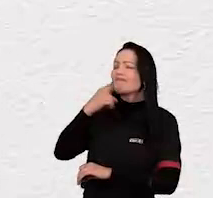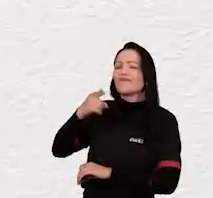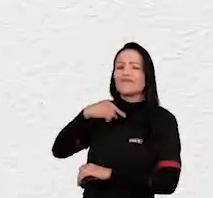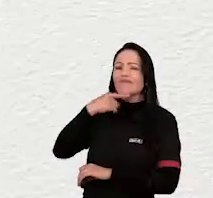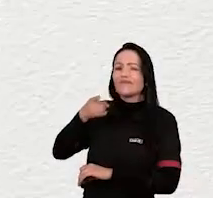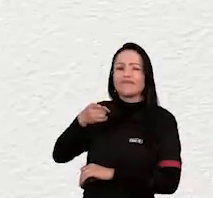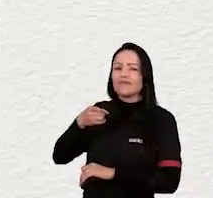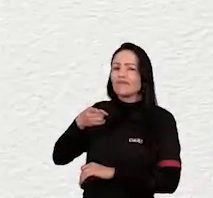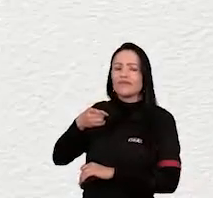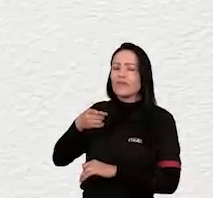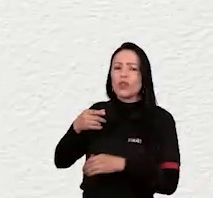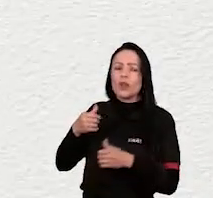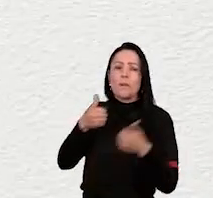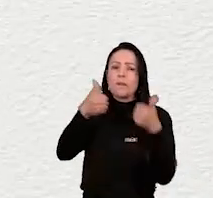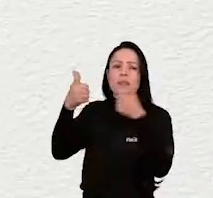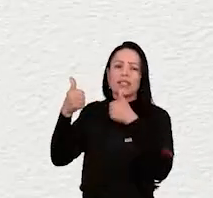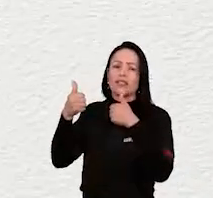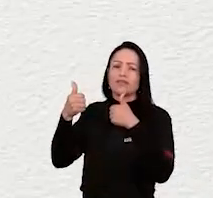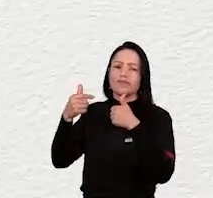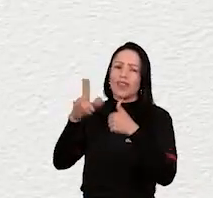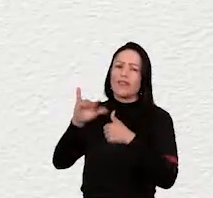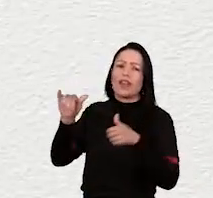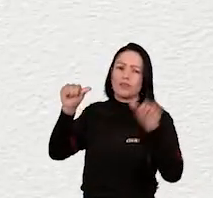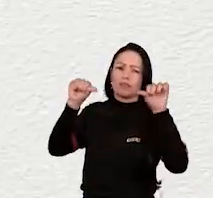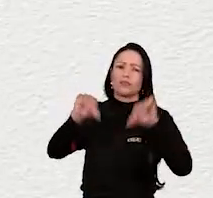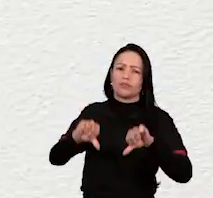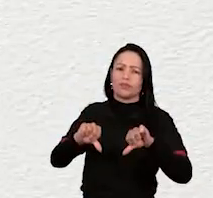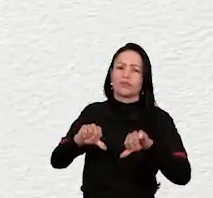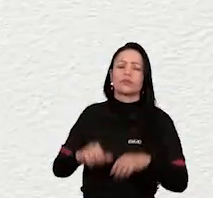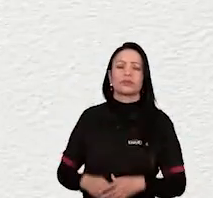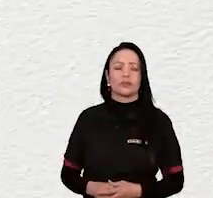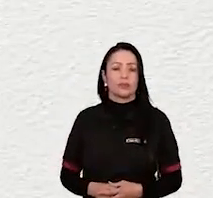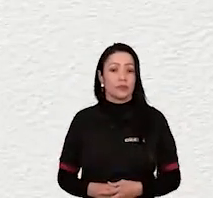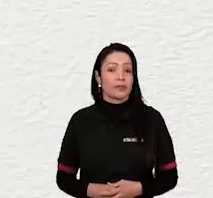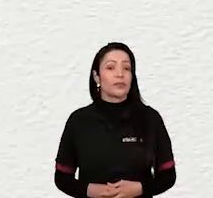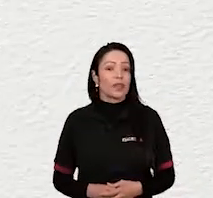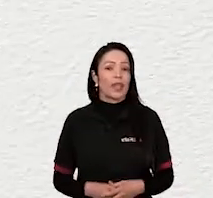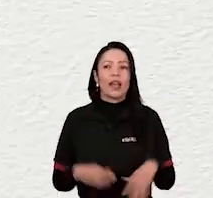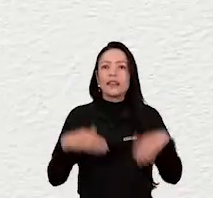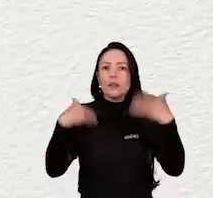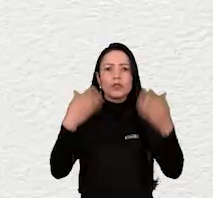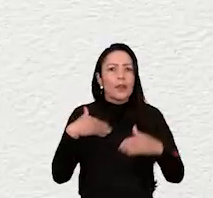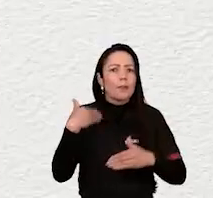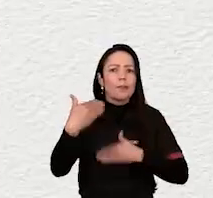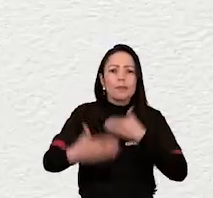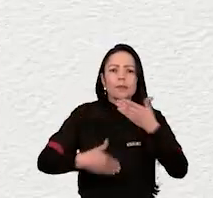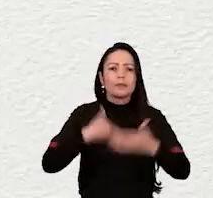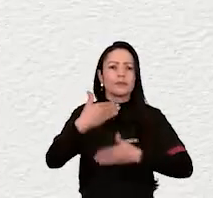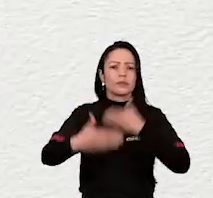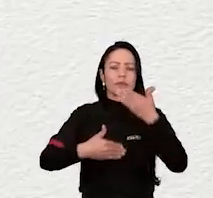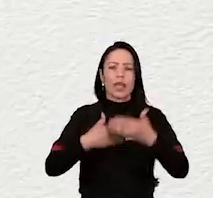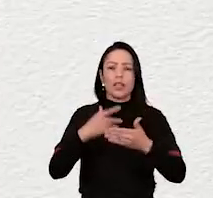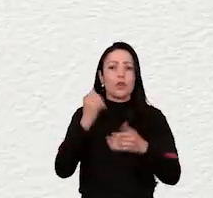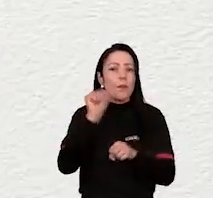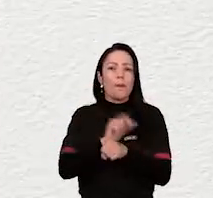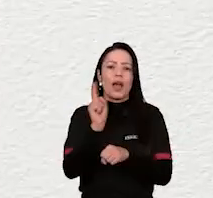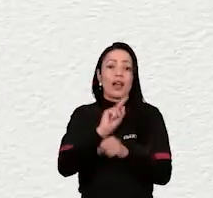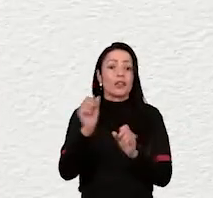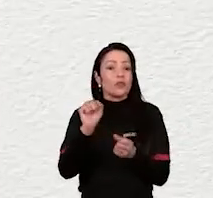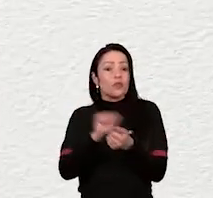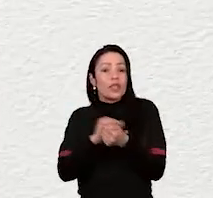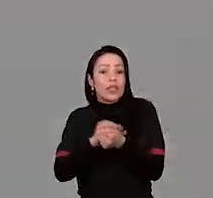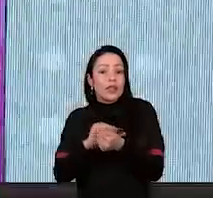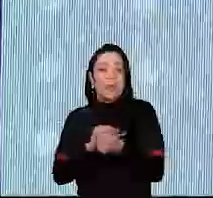ter o sucesso e vai ter inativação de muitas das medicações. E aí se torna um ciclo vicioso, né? Vicioso, porque você